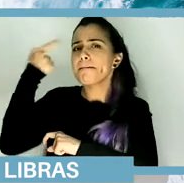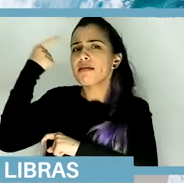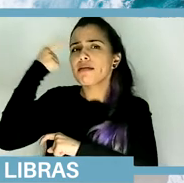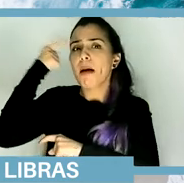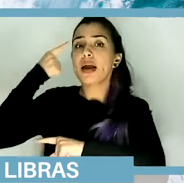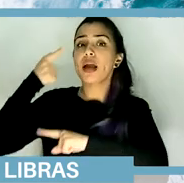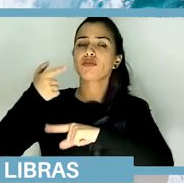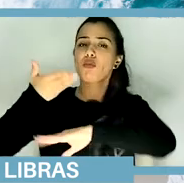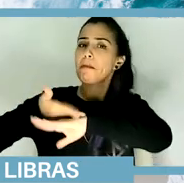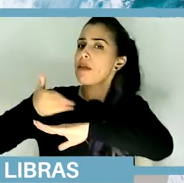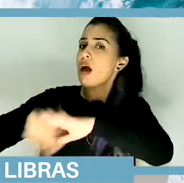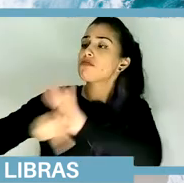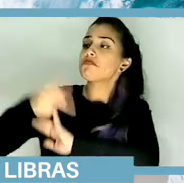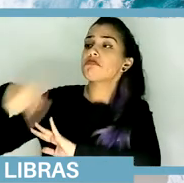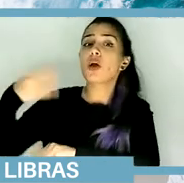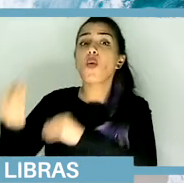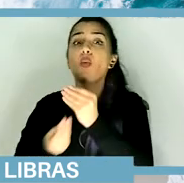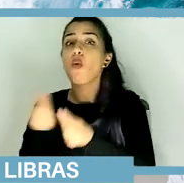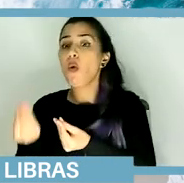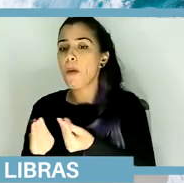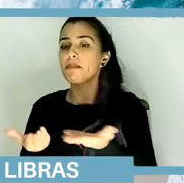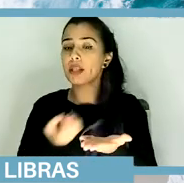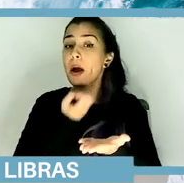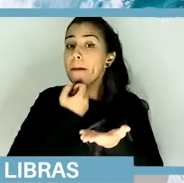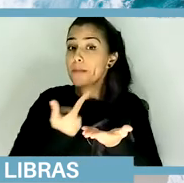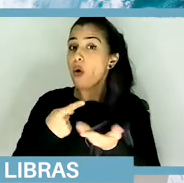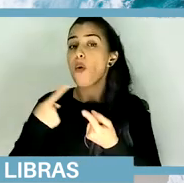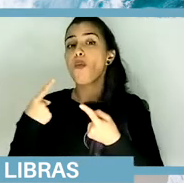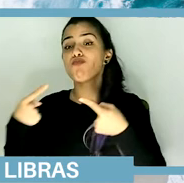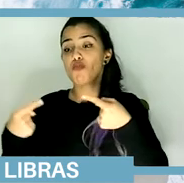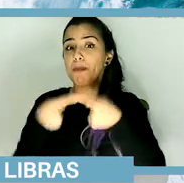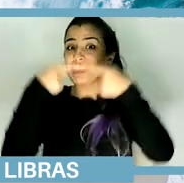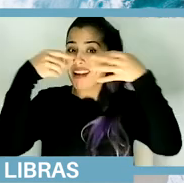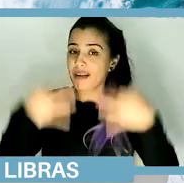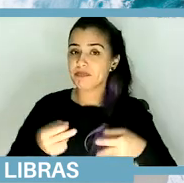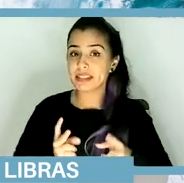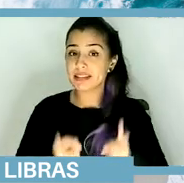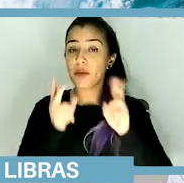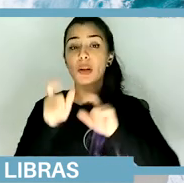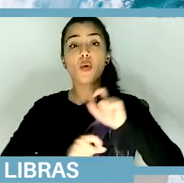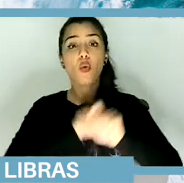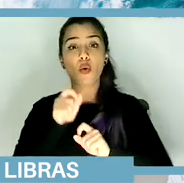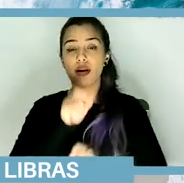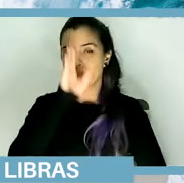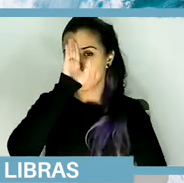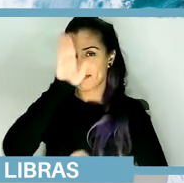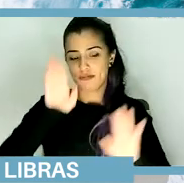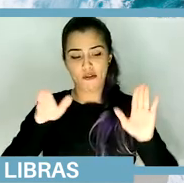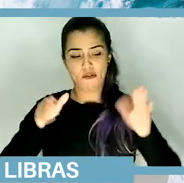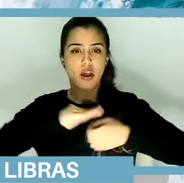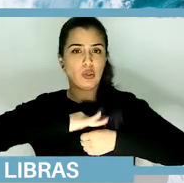também que está muito alinhado com os objetivos de desenvolvimento sustentável acho que hoje isso é muito básico para pensar um negócio